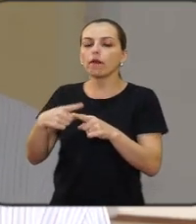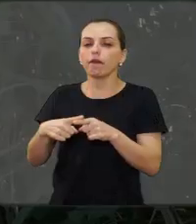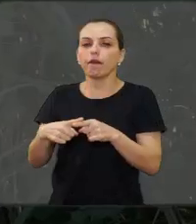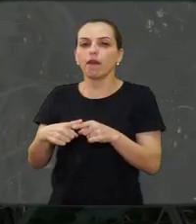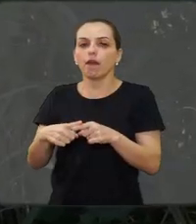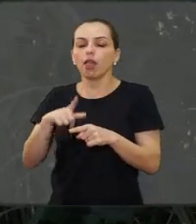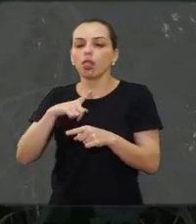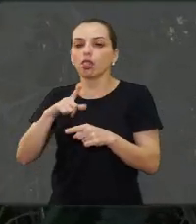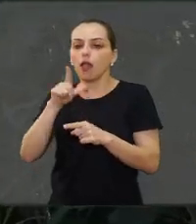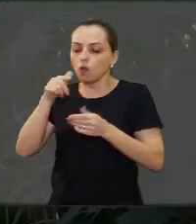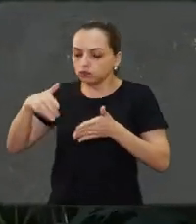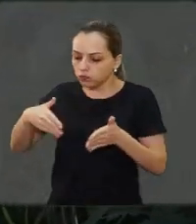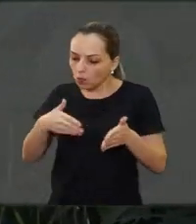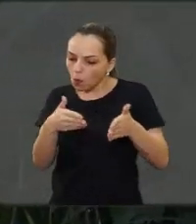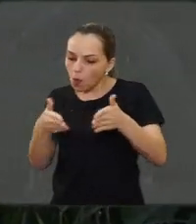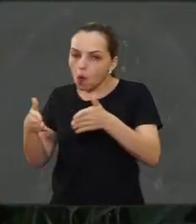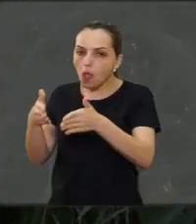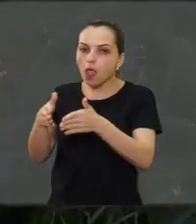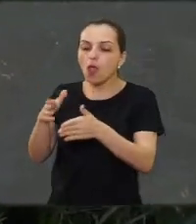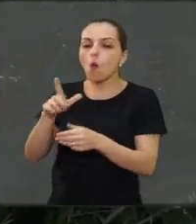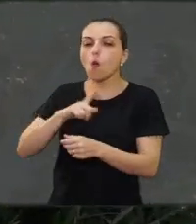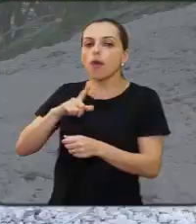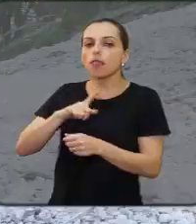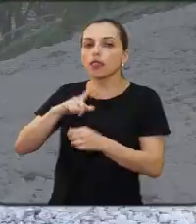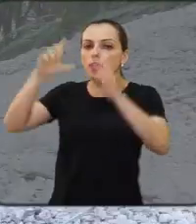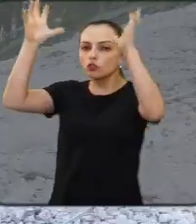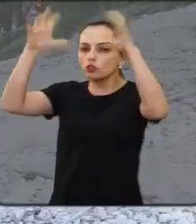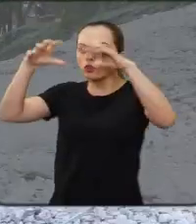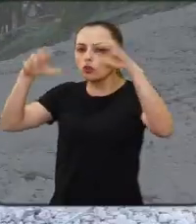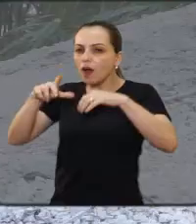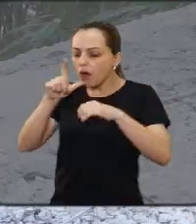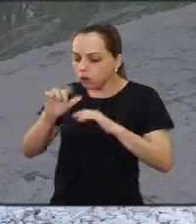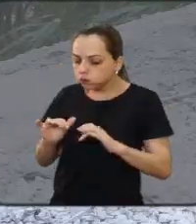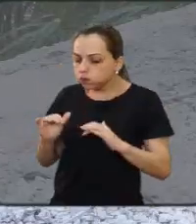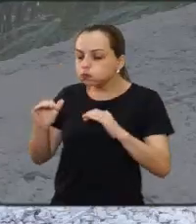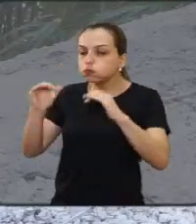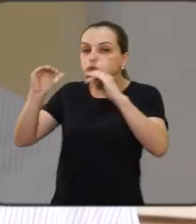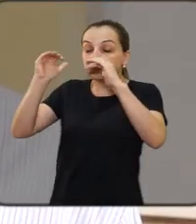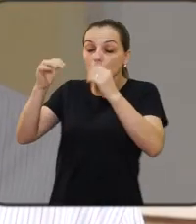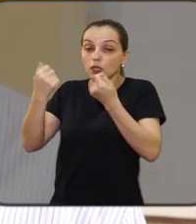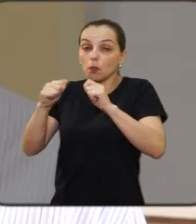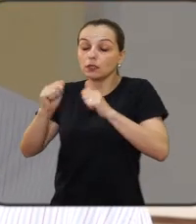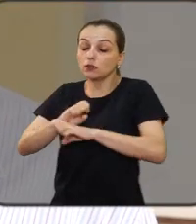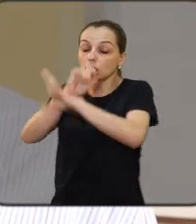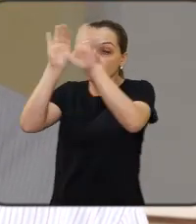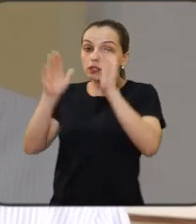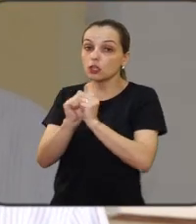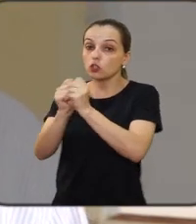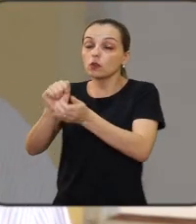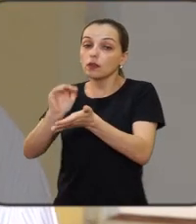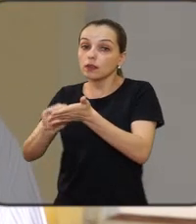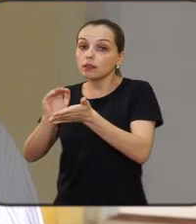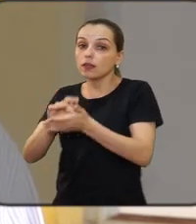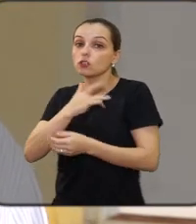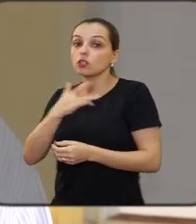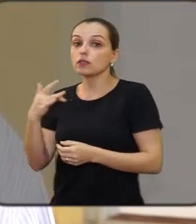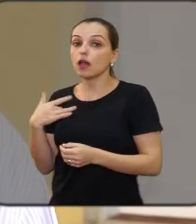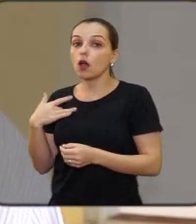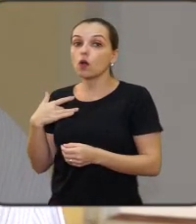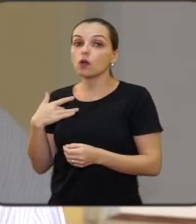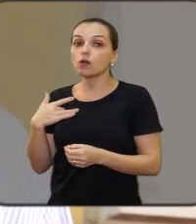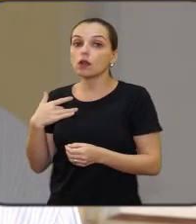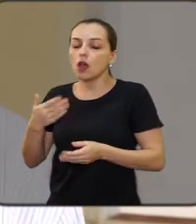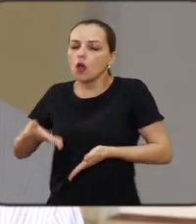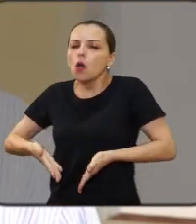porque tem um rio aqui e está tendo enchentes. Então, eu quero tirar essas dúvidas com a secretária. Será que esse prédio